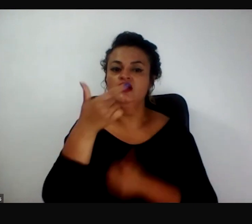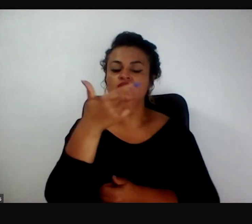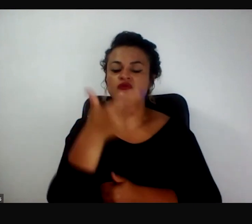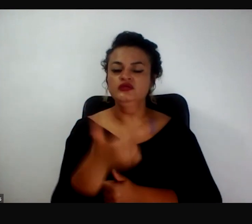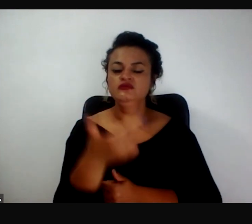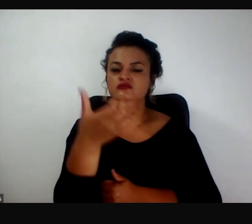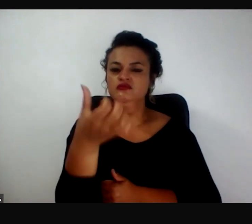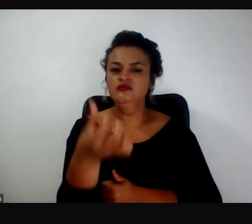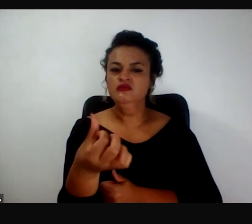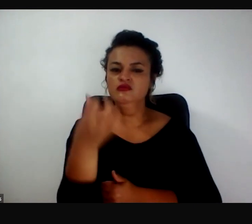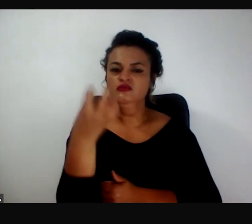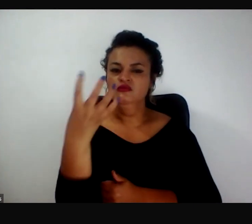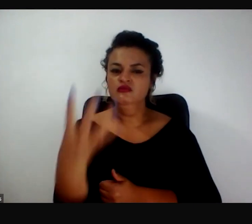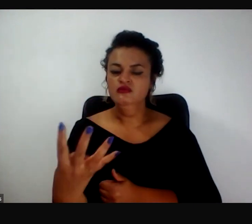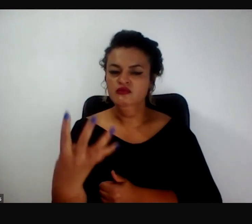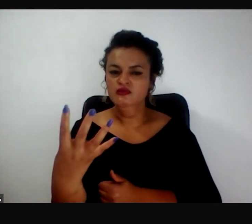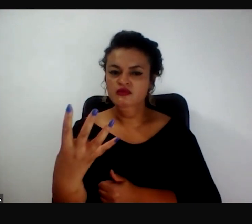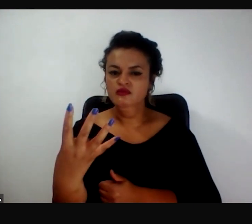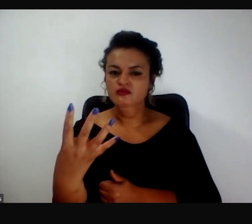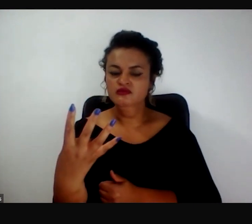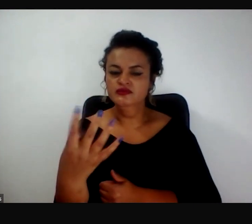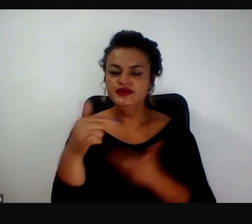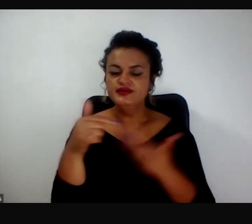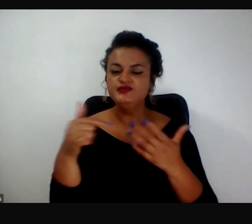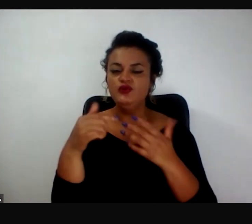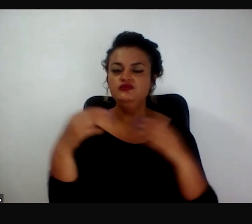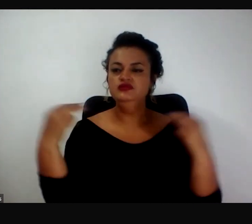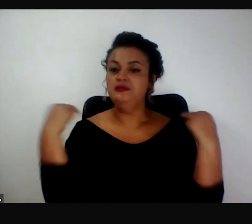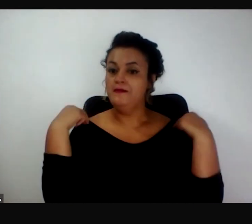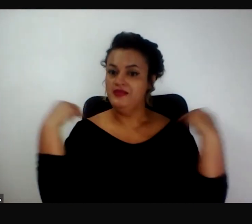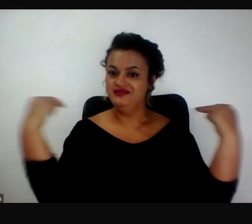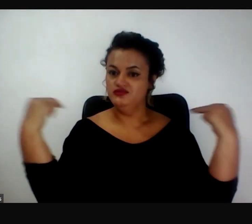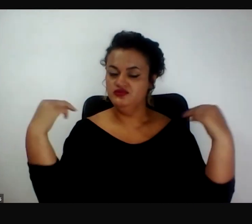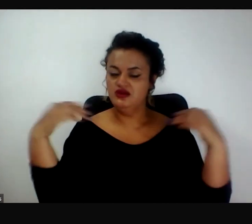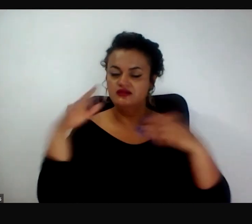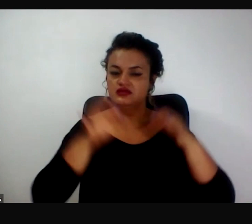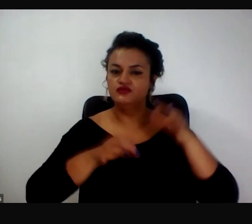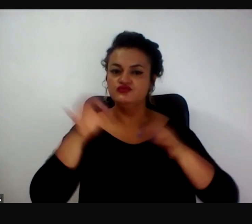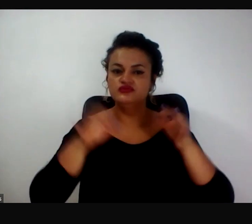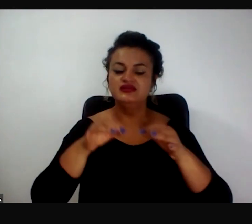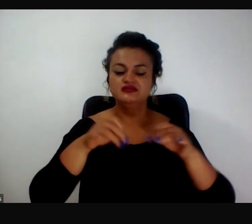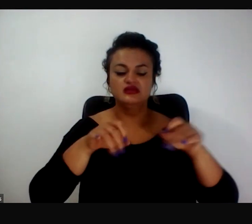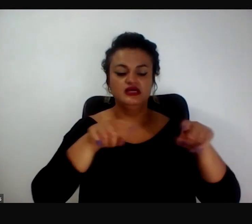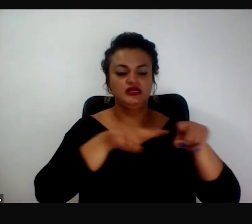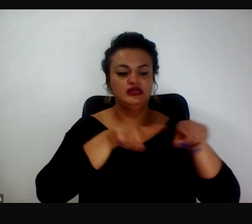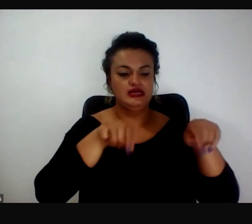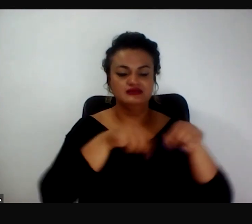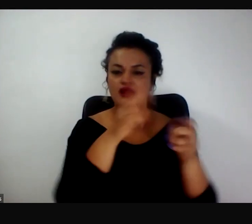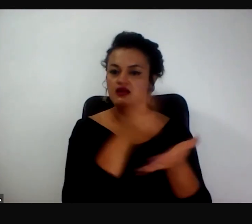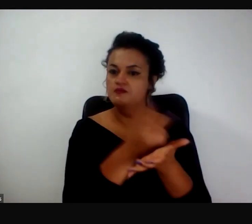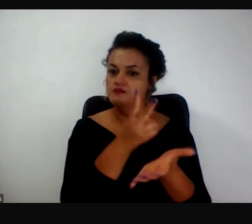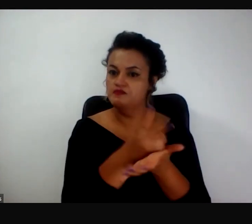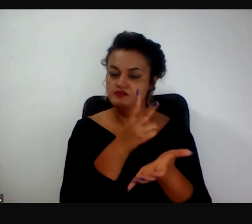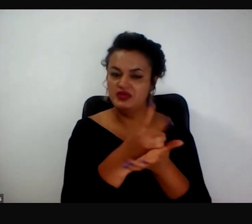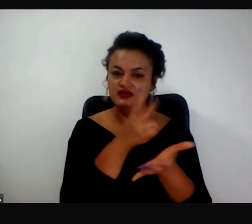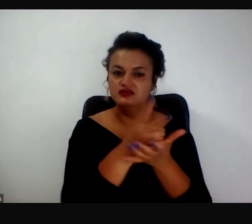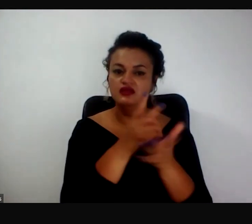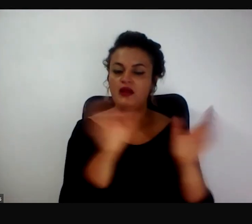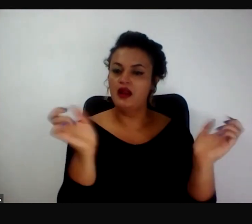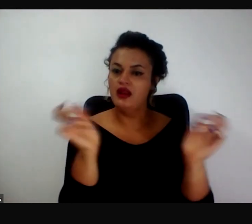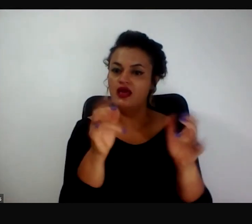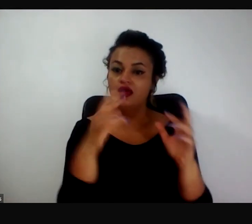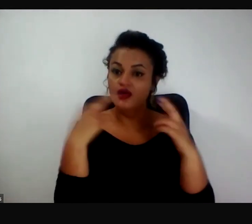264 de que os magistrados das diversas secções da mesma sala vai se reunir